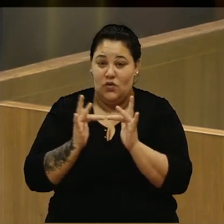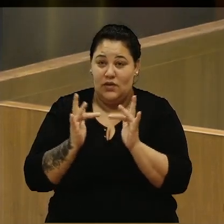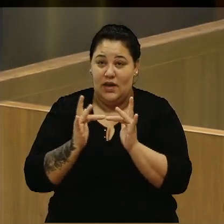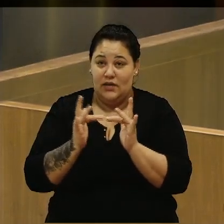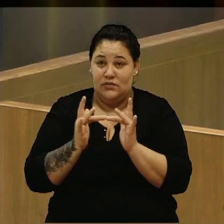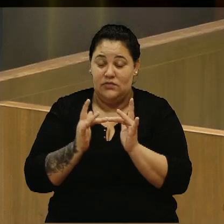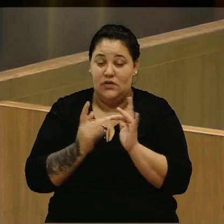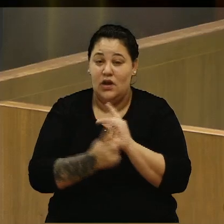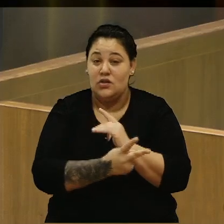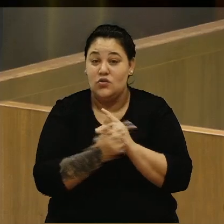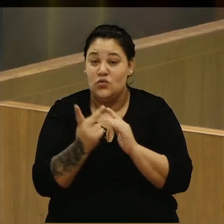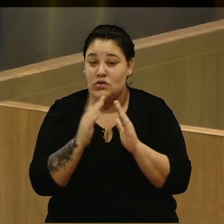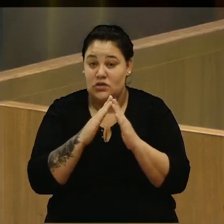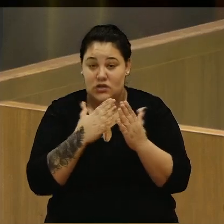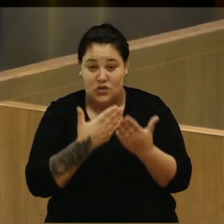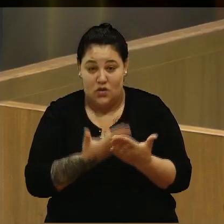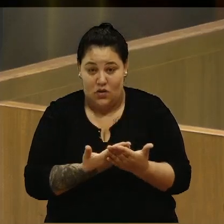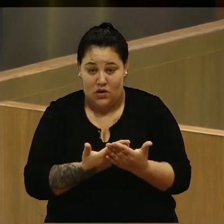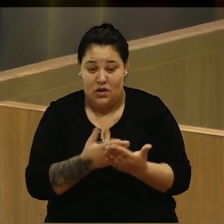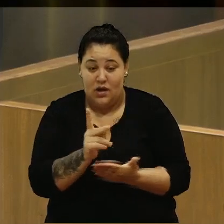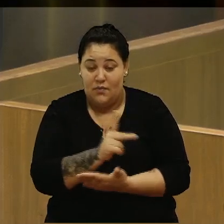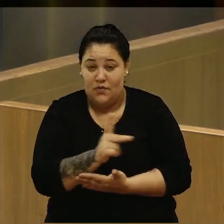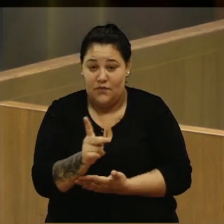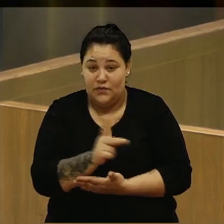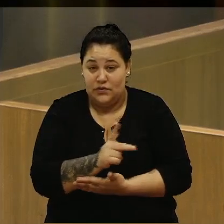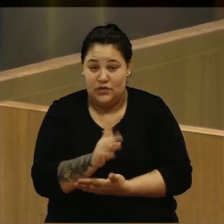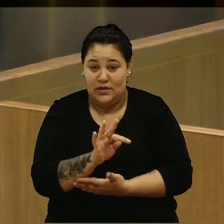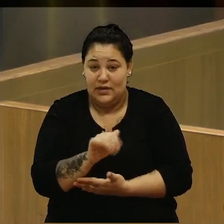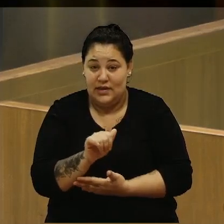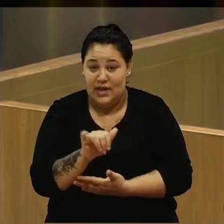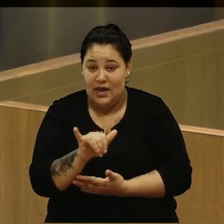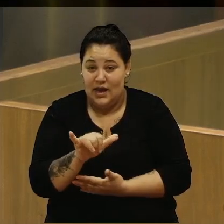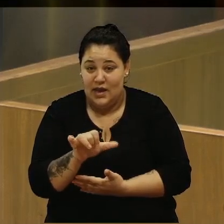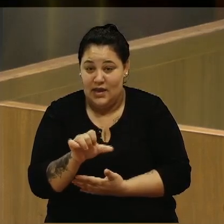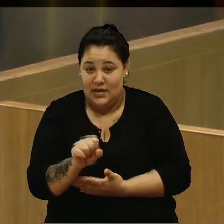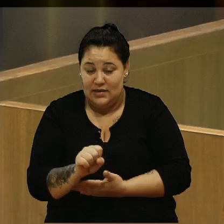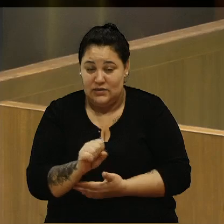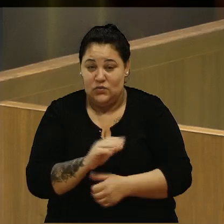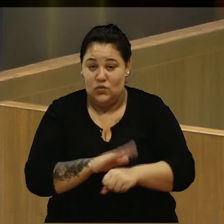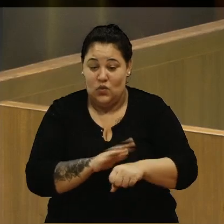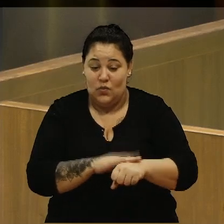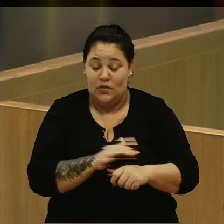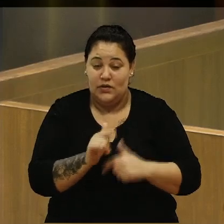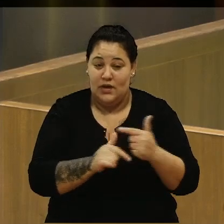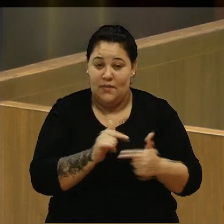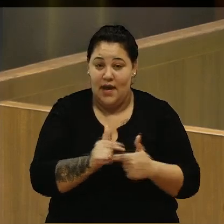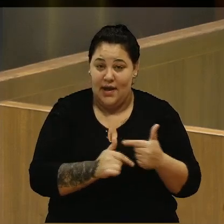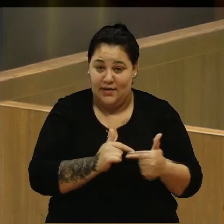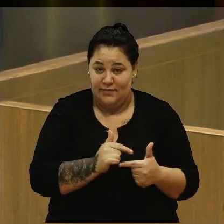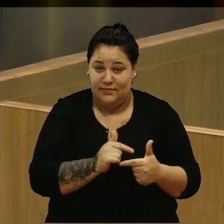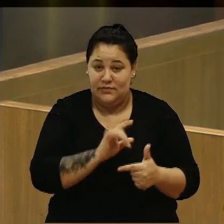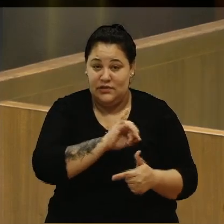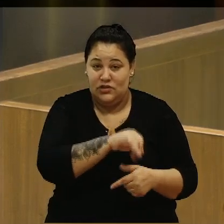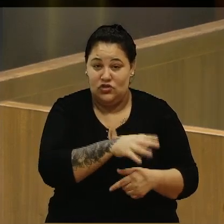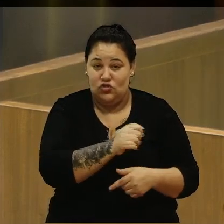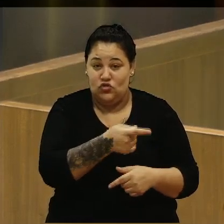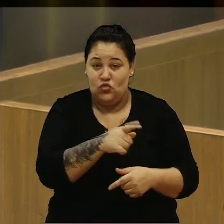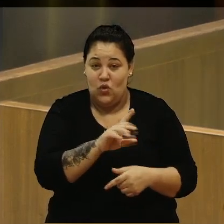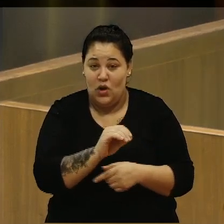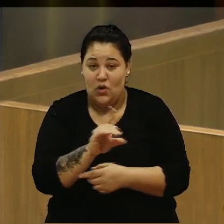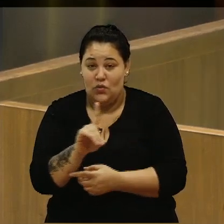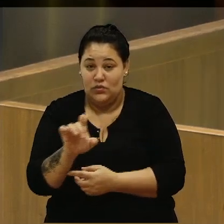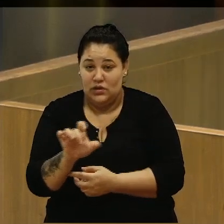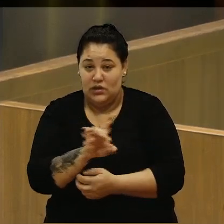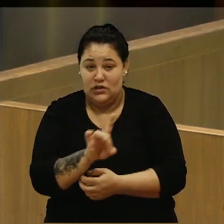2 escolas que a professora Thaís trabalha, estava trabalhando na João Desorze, mas ela lotada no